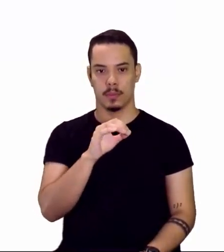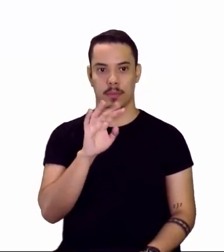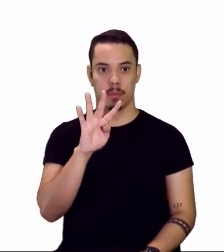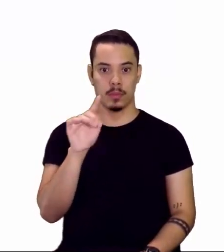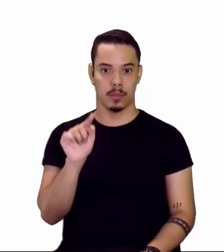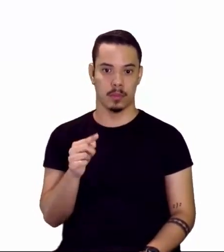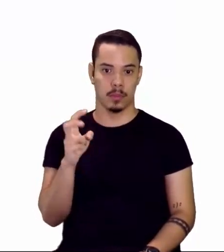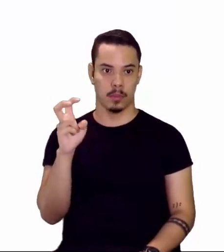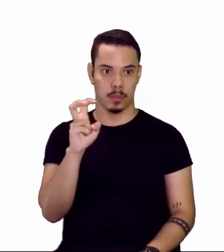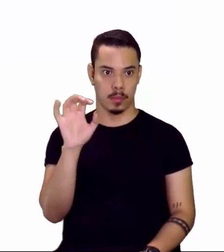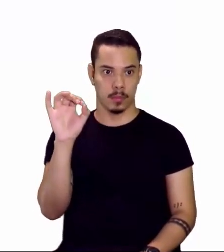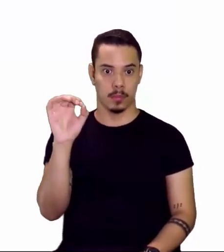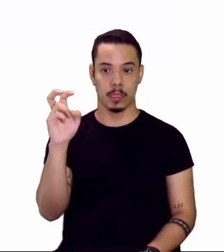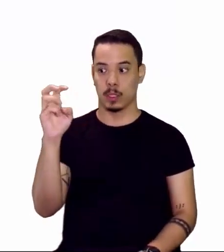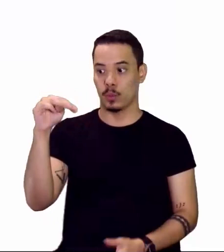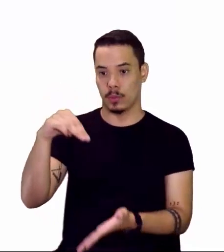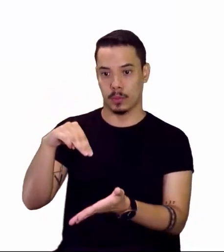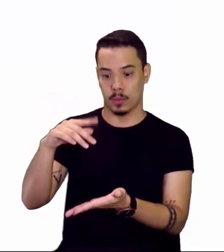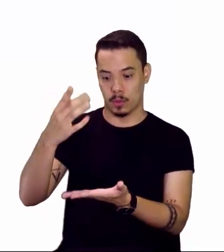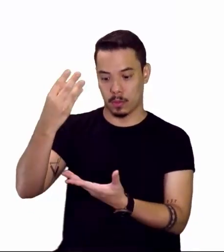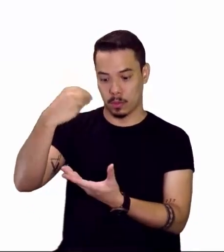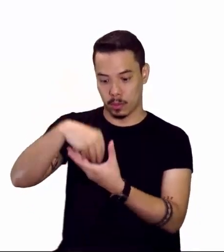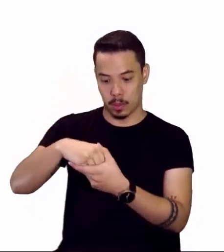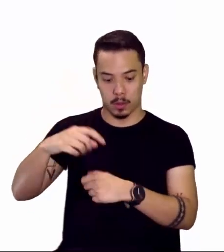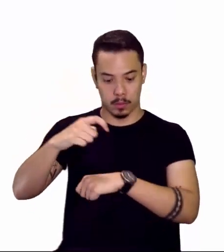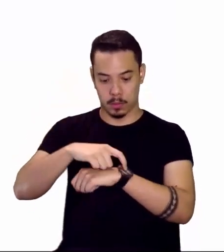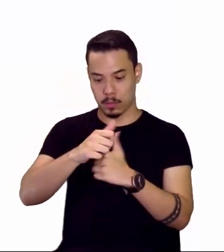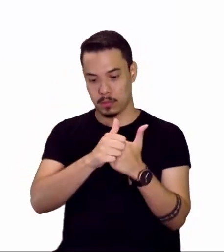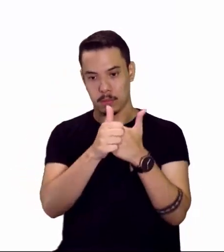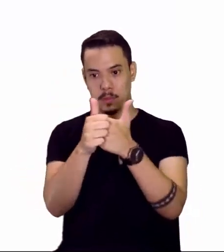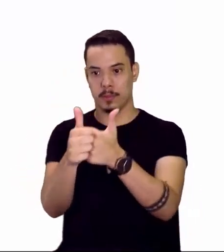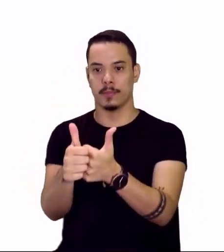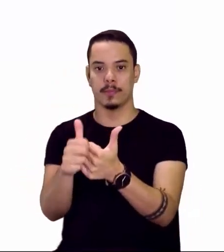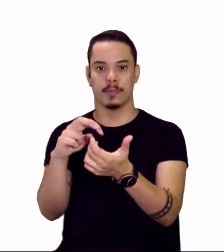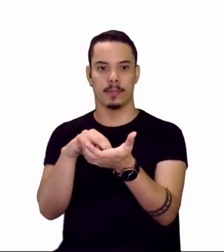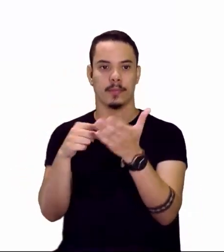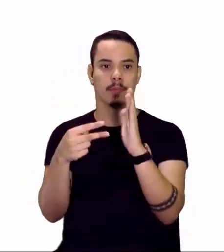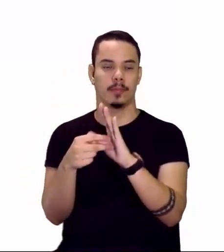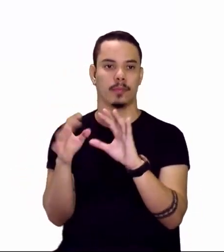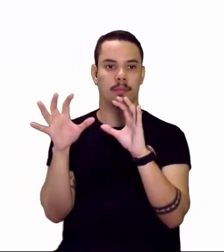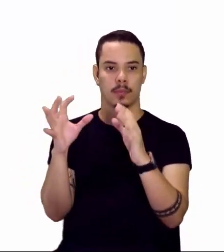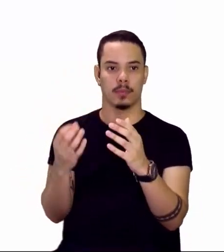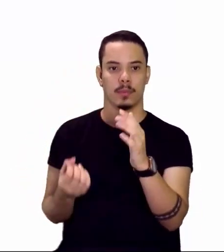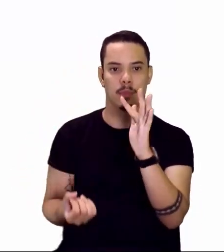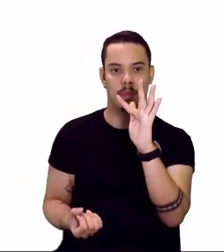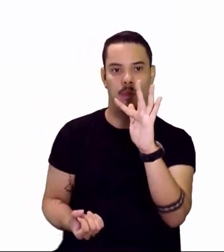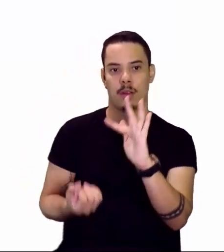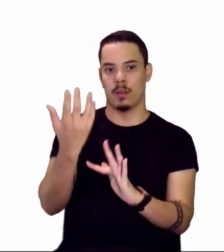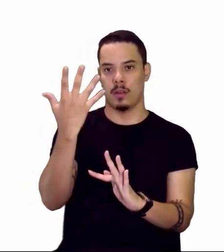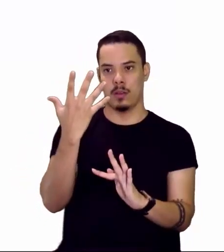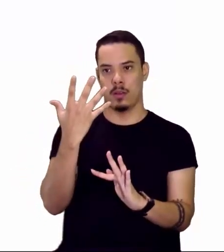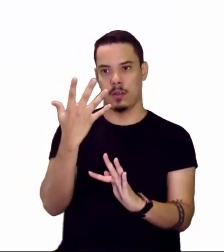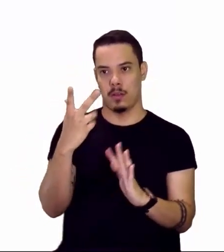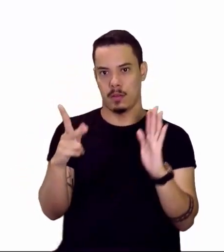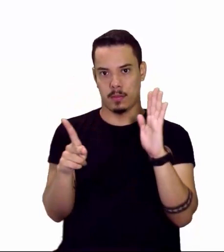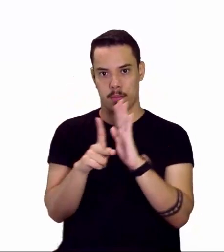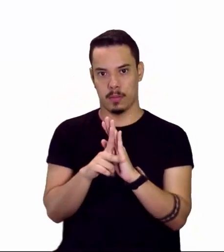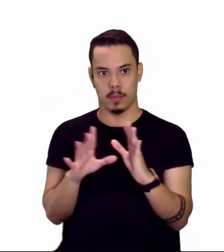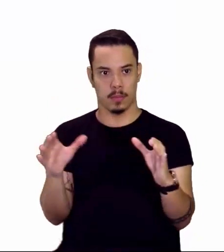graus e 5 minutos, representando assim a fórmula angular da molécula da